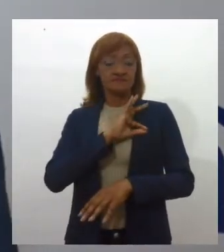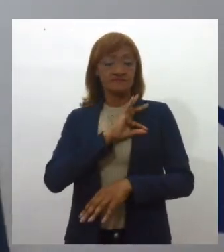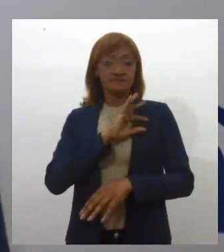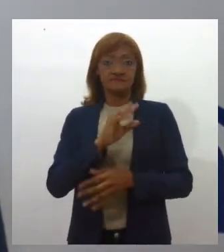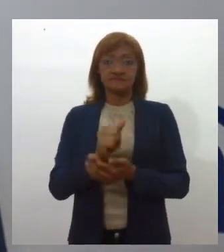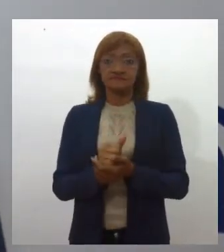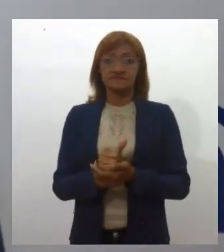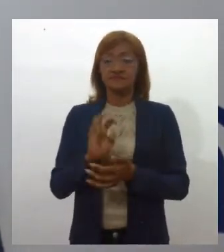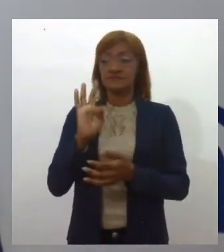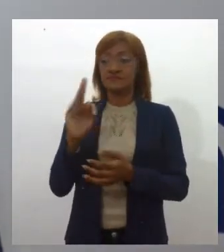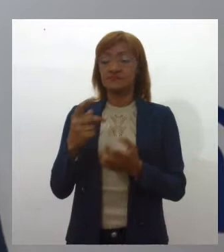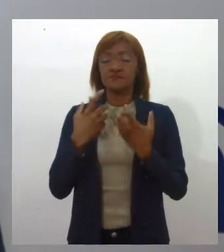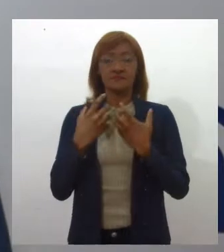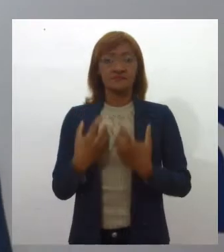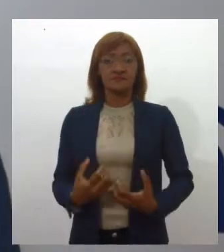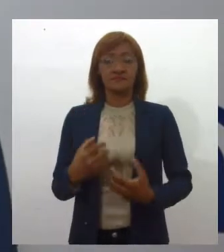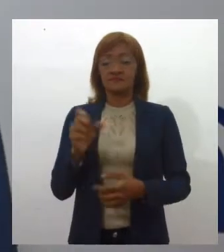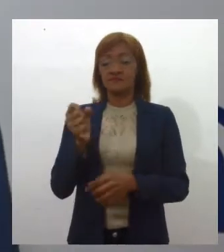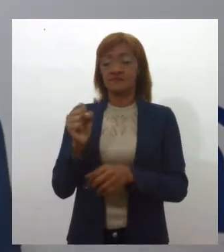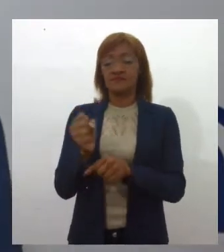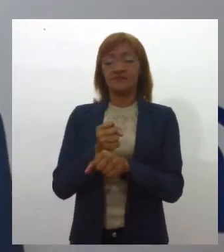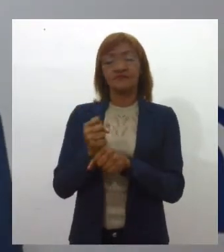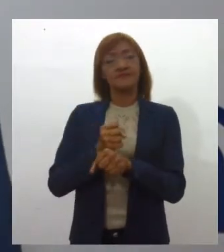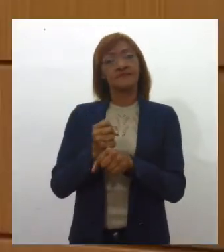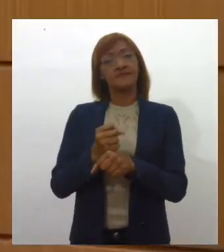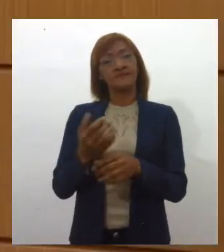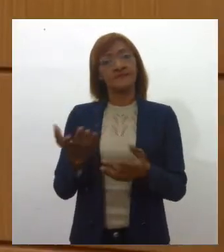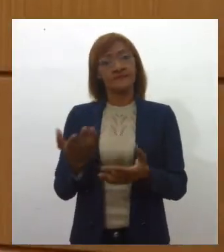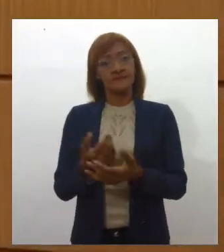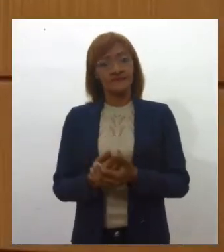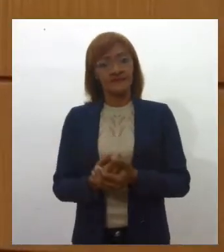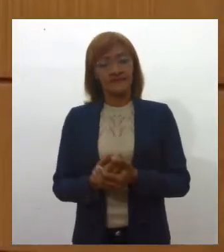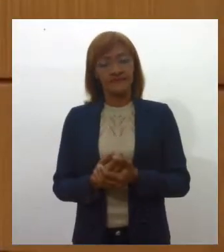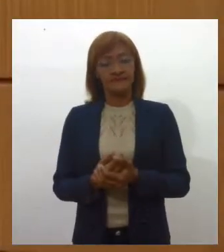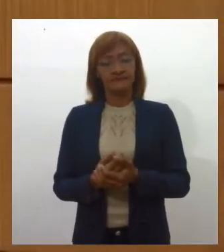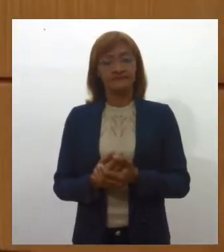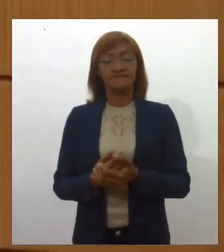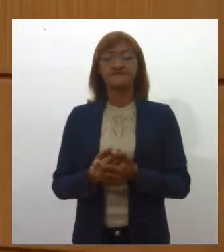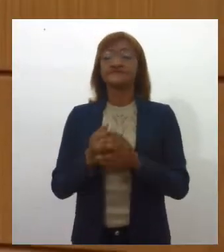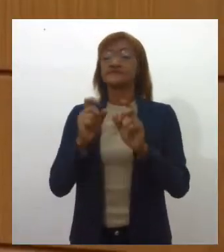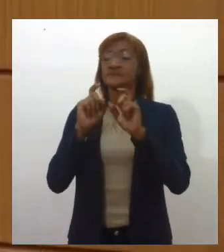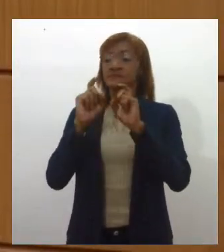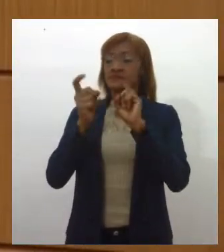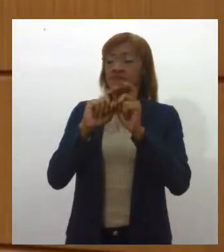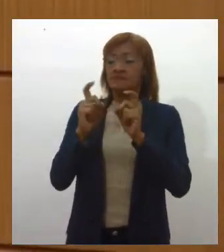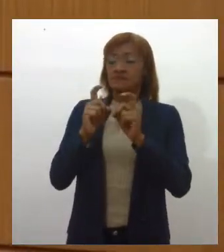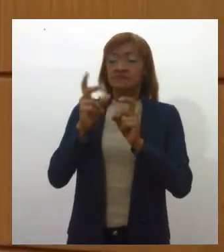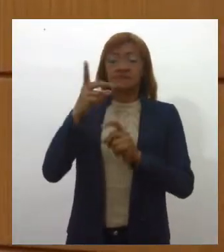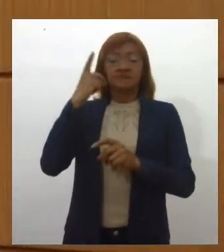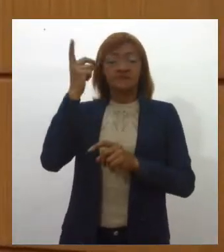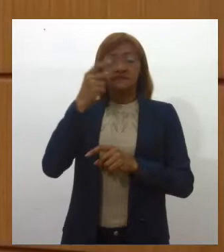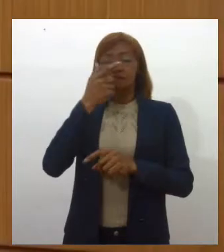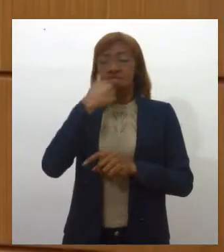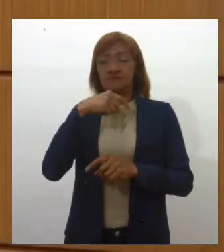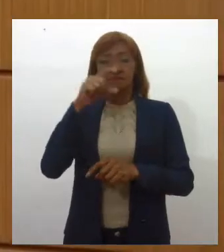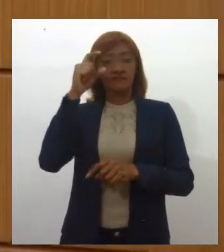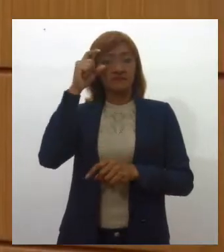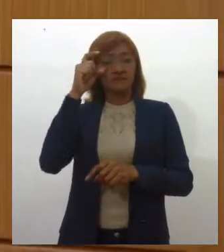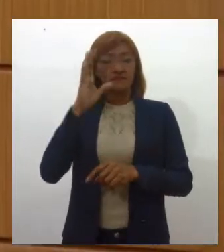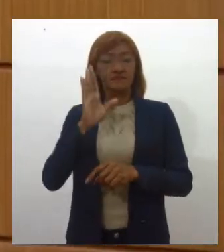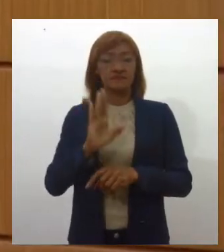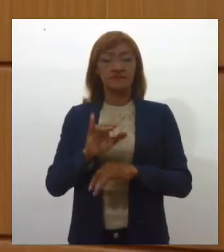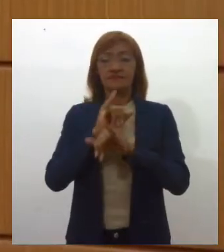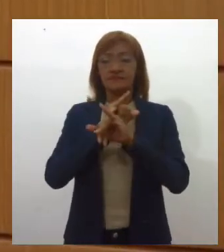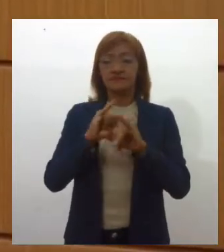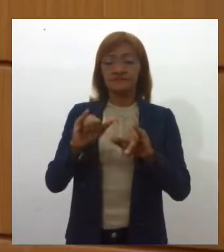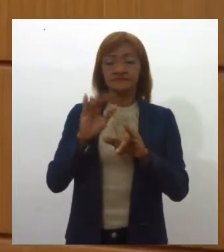mais 8 anos, sequer dão índice inflacionário. Já no grande expediente, o deputado Geórgio Passos repercutiu seu pronunciamento,